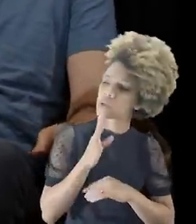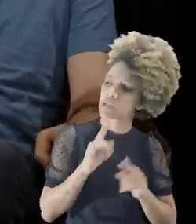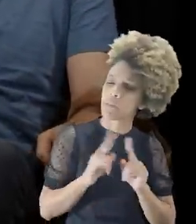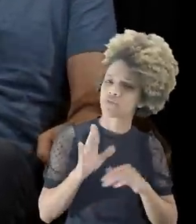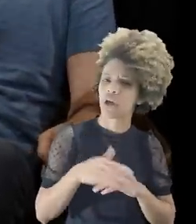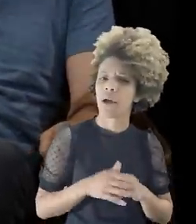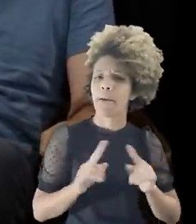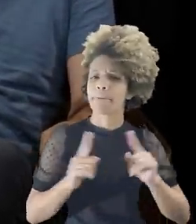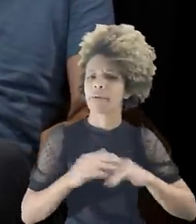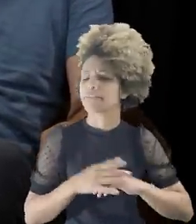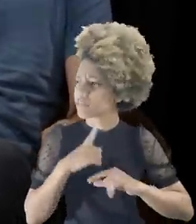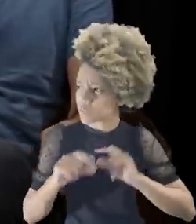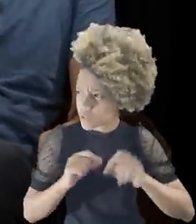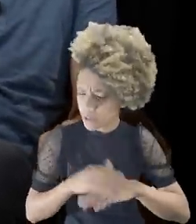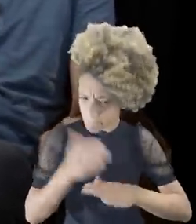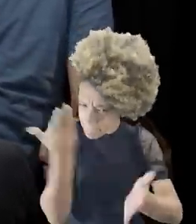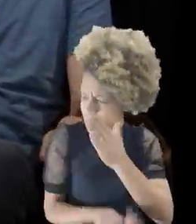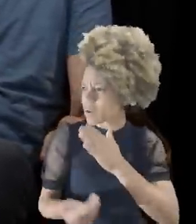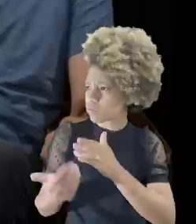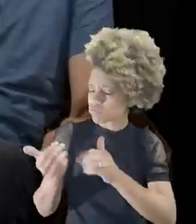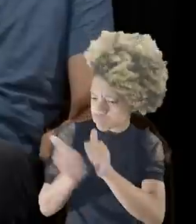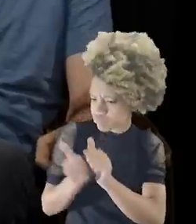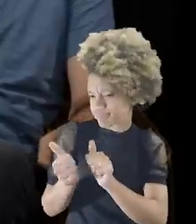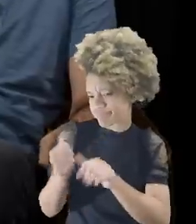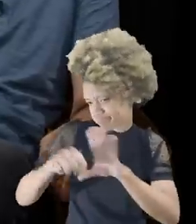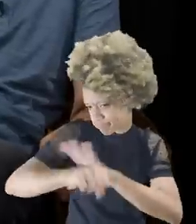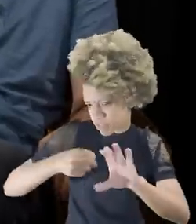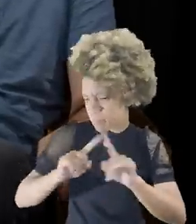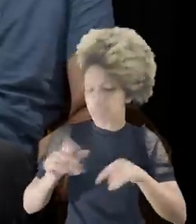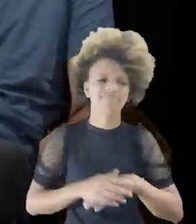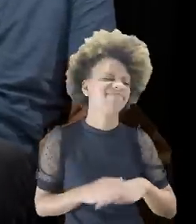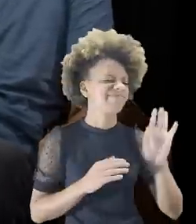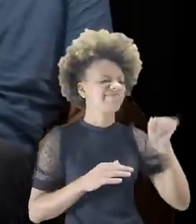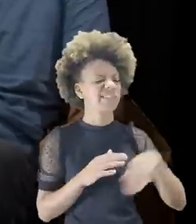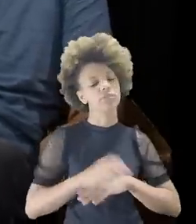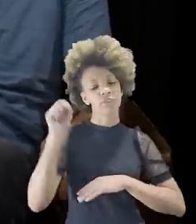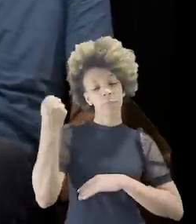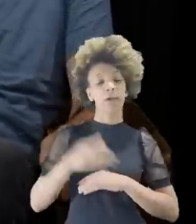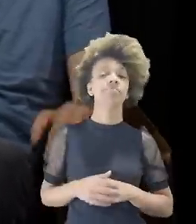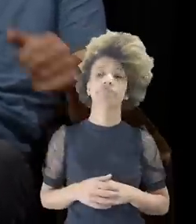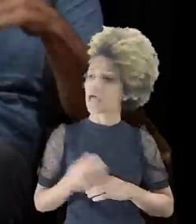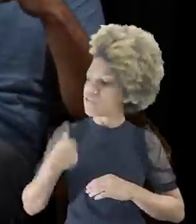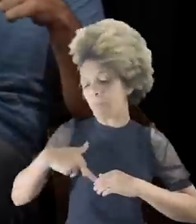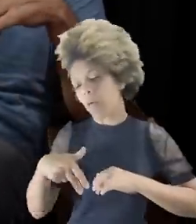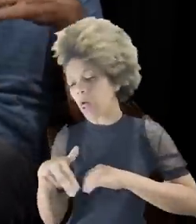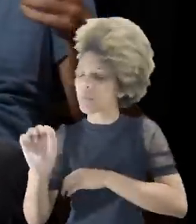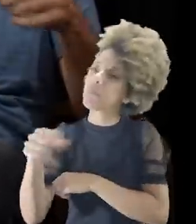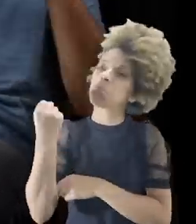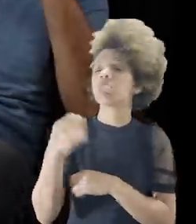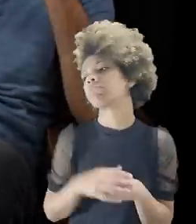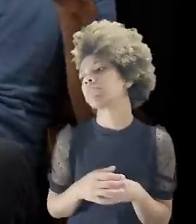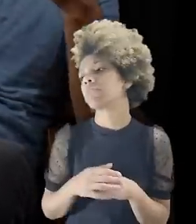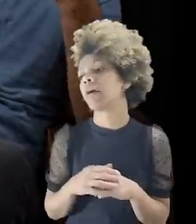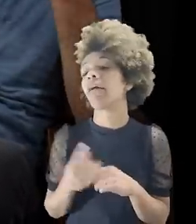e a gente perdeu um jogo a gente falou em Uberlândia perdemos um jogo cabeça ou no bar tomar uma cerveja aí fui tava tomando uma cerveja